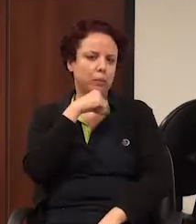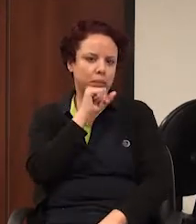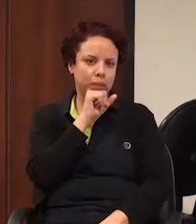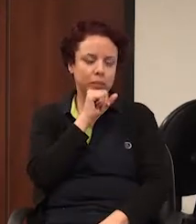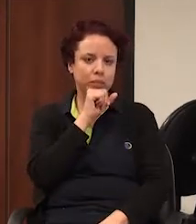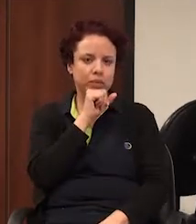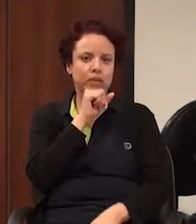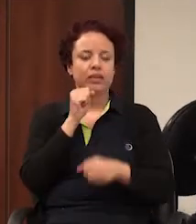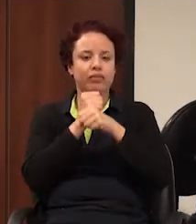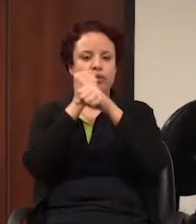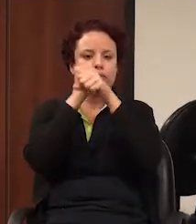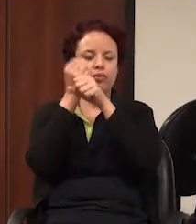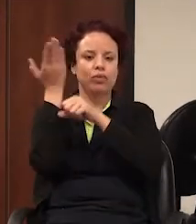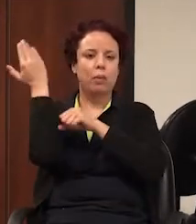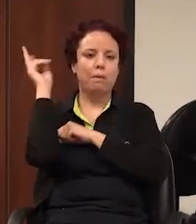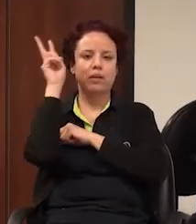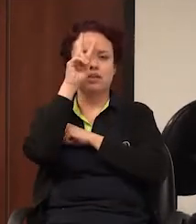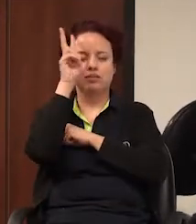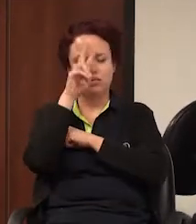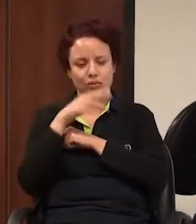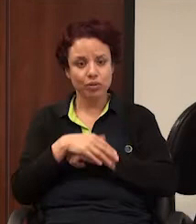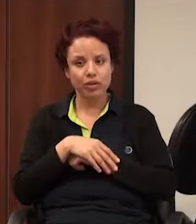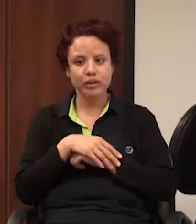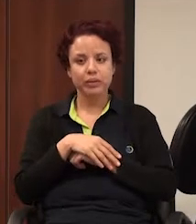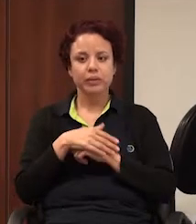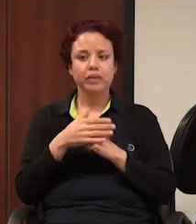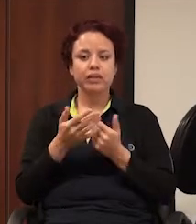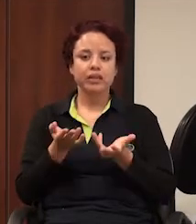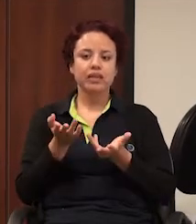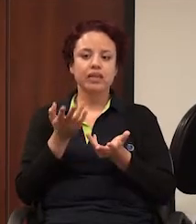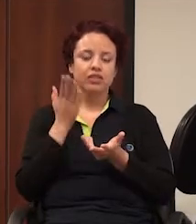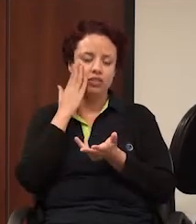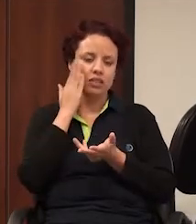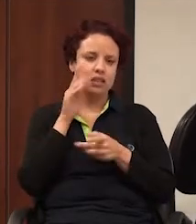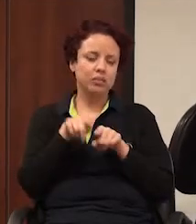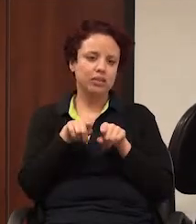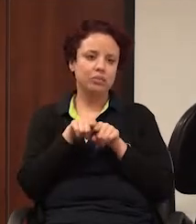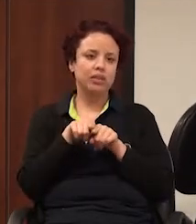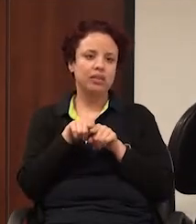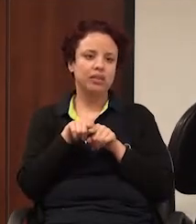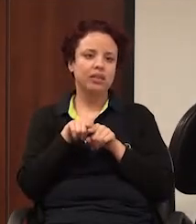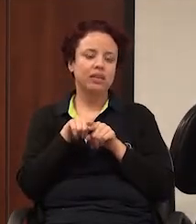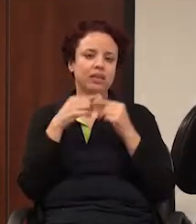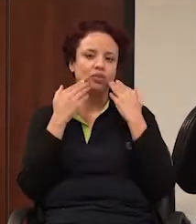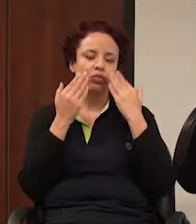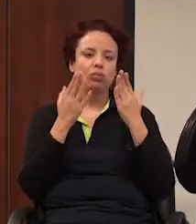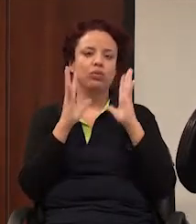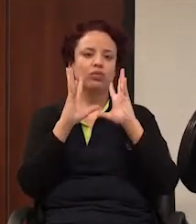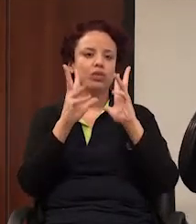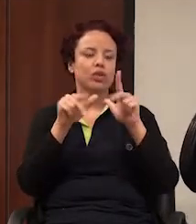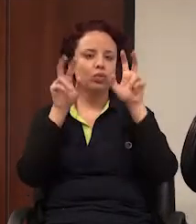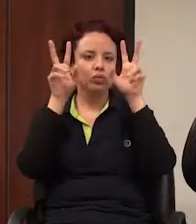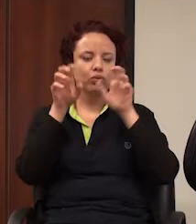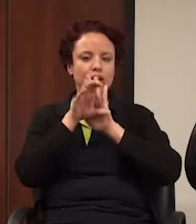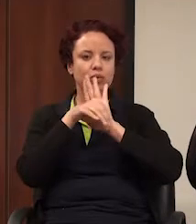né, numa história muito anterior, né, e, logicamente, que traz, né, toda essa questão do